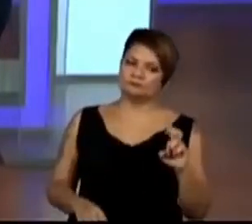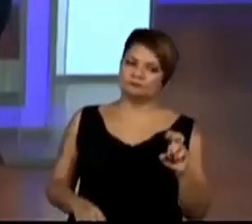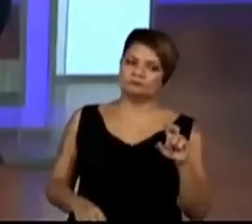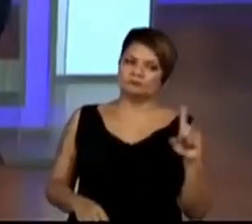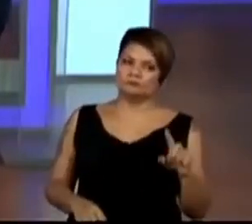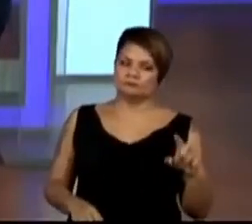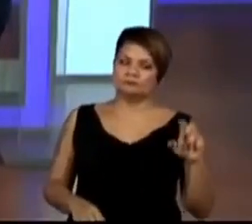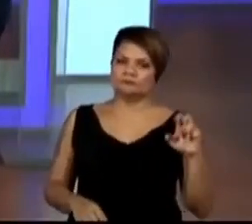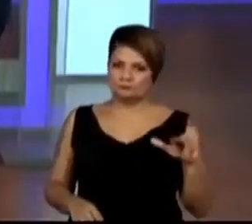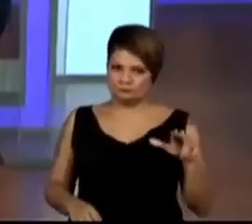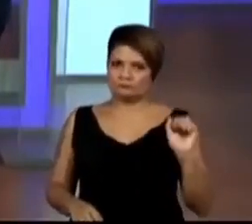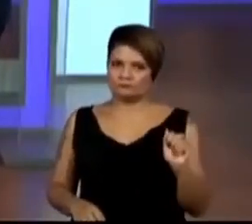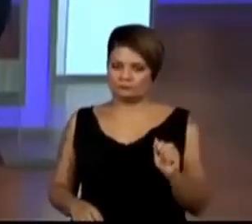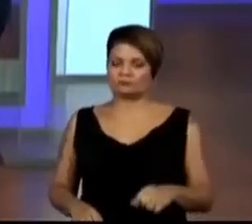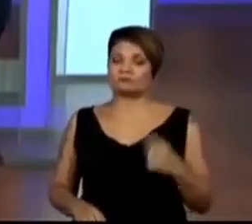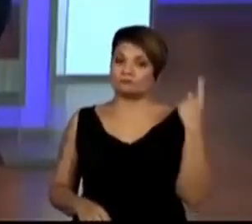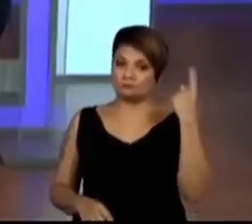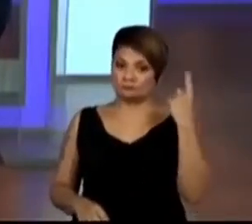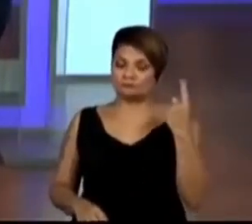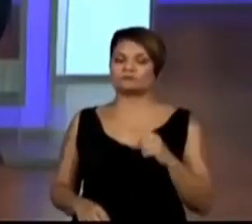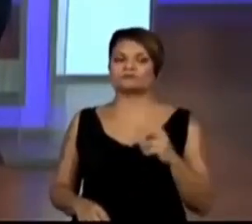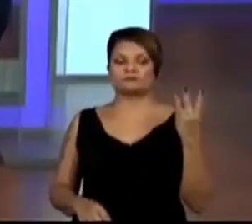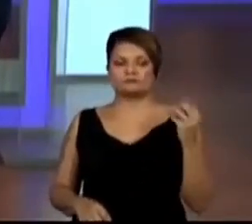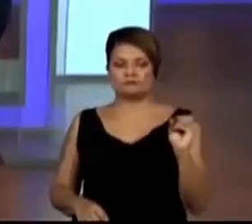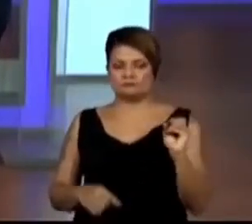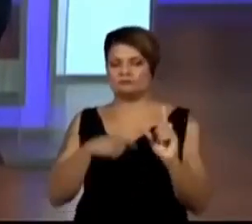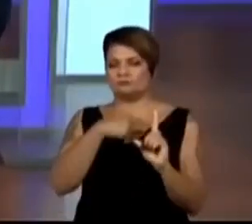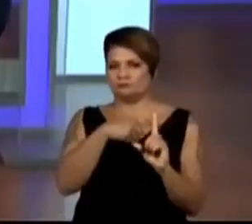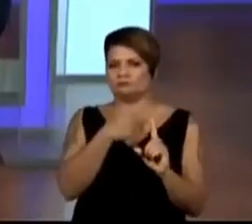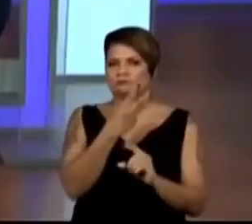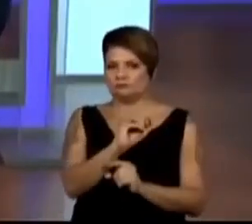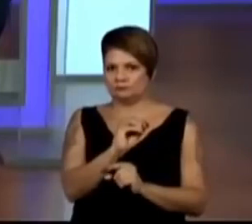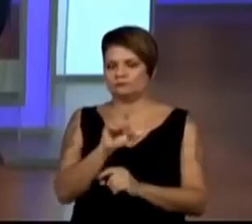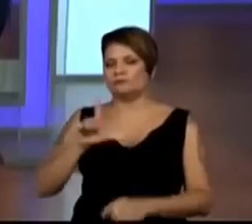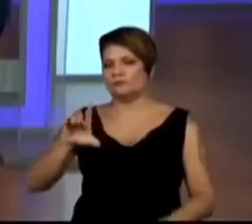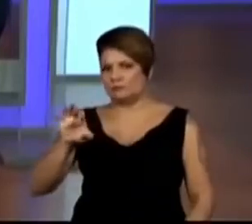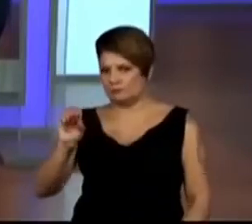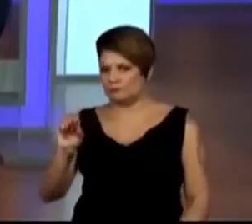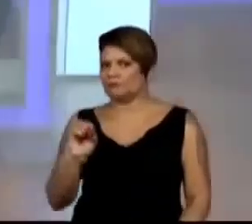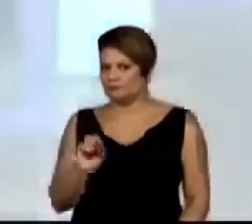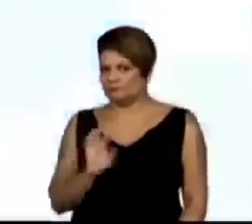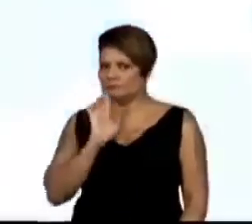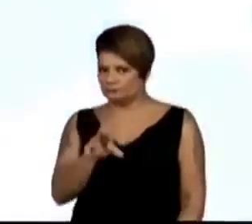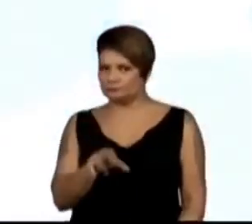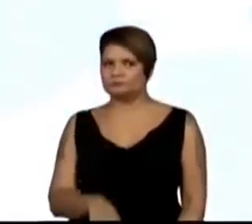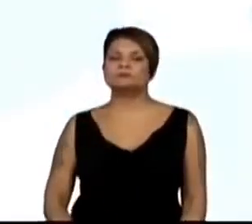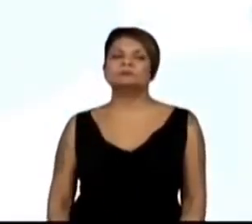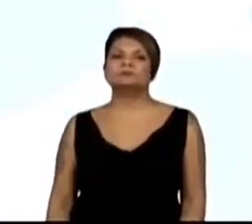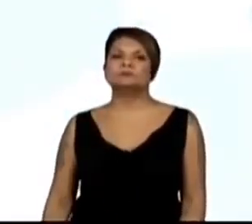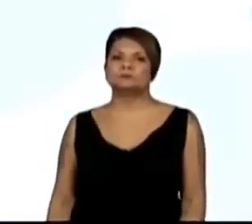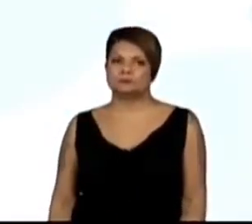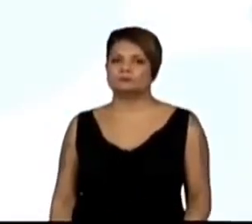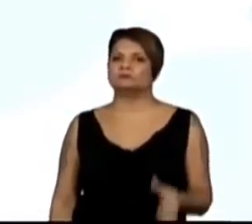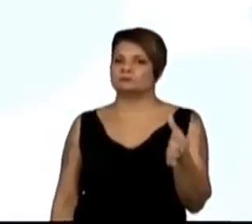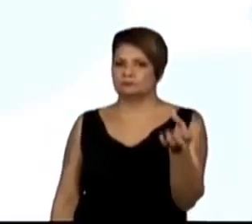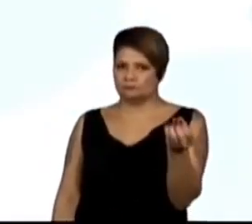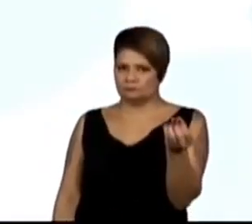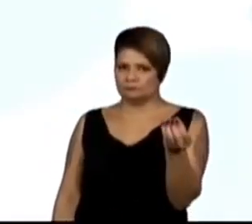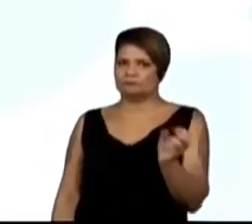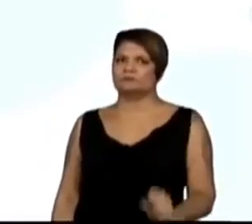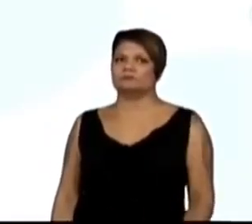Paula, 30 mais 30. Então vamos lá. Vamos, Leonardo. Fazer 30 mais 30. Eu tenho 60.